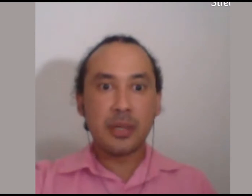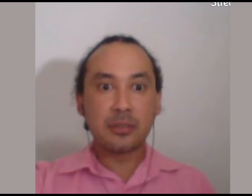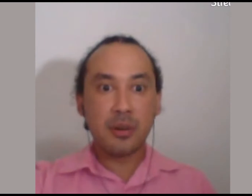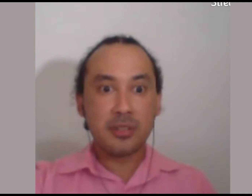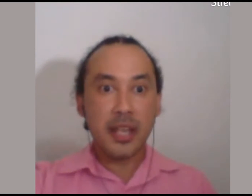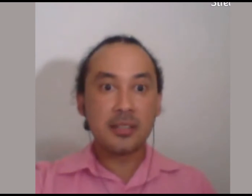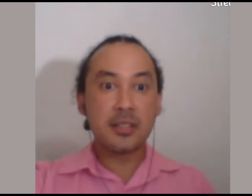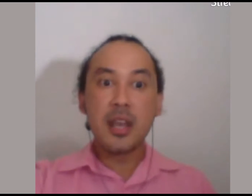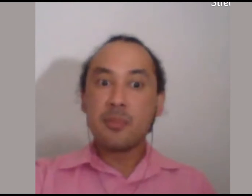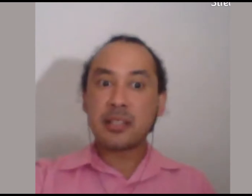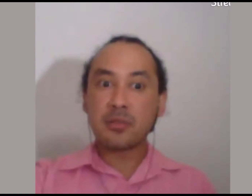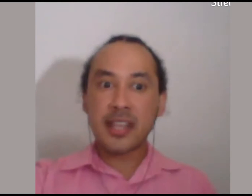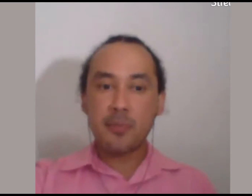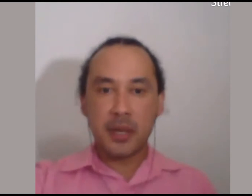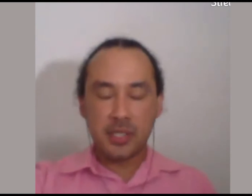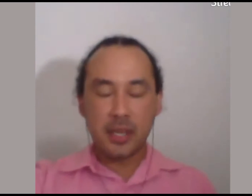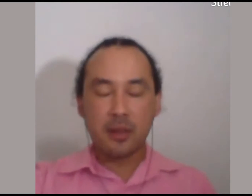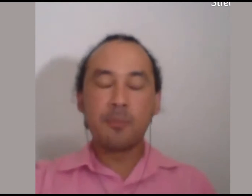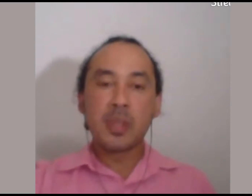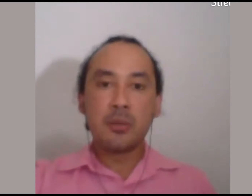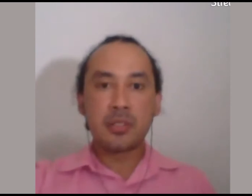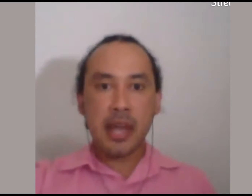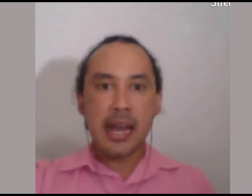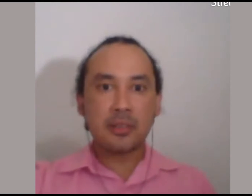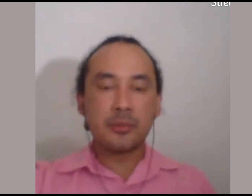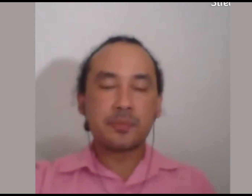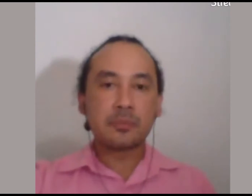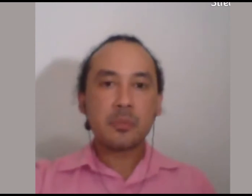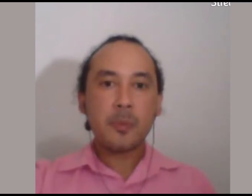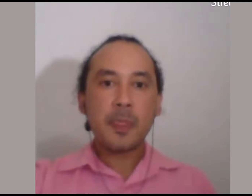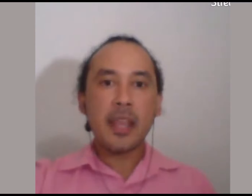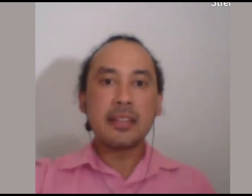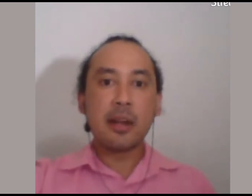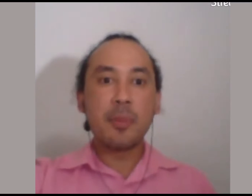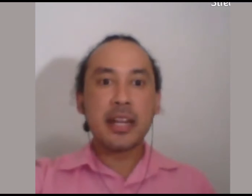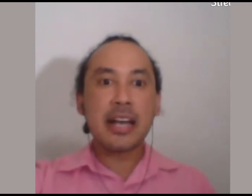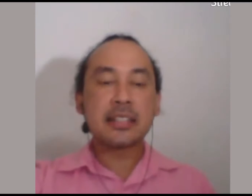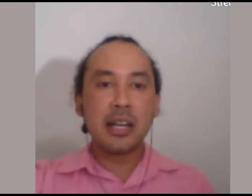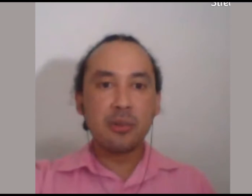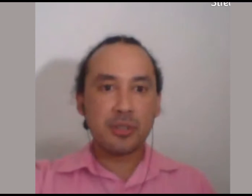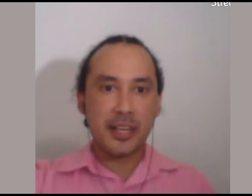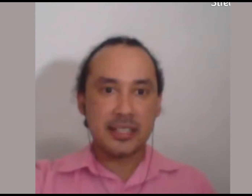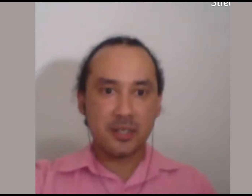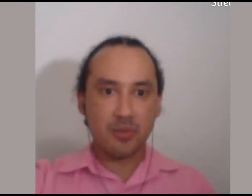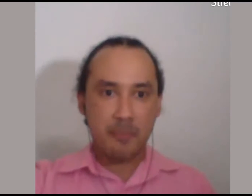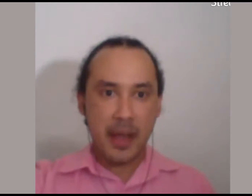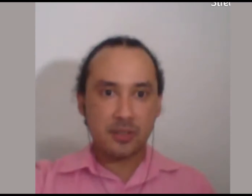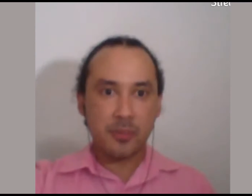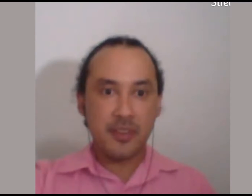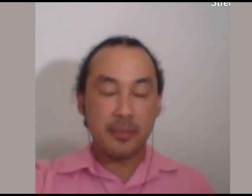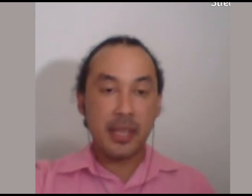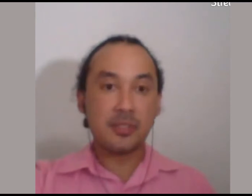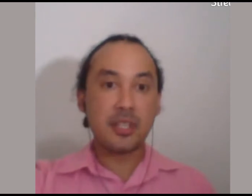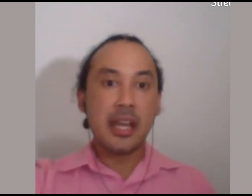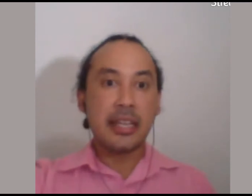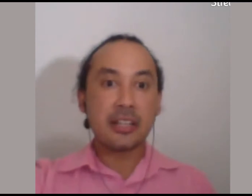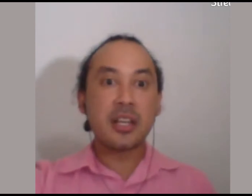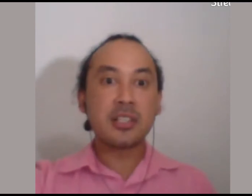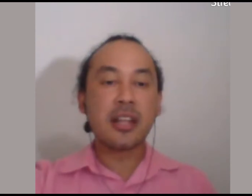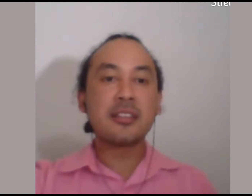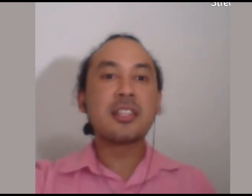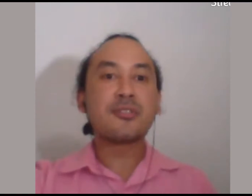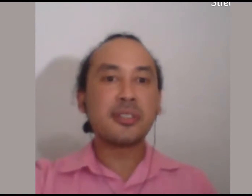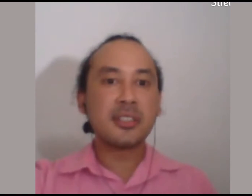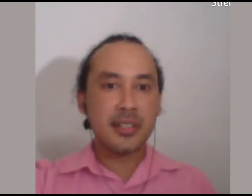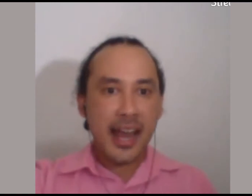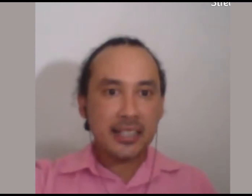cidadão sul-mato-grossense. Mas eu sempre digo, o Estado ele tem a obrigação de fazer a sua parte, obviamente, e a gente